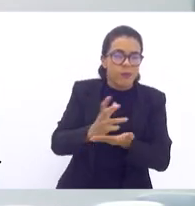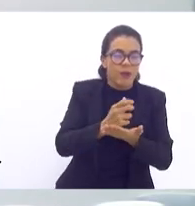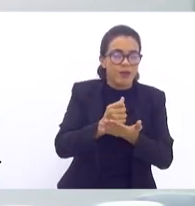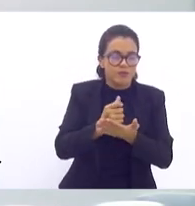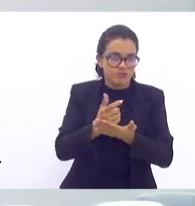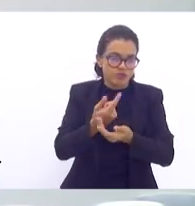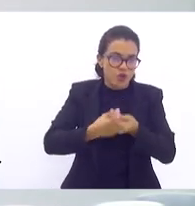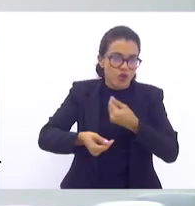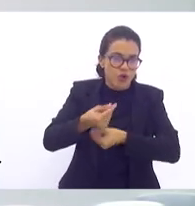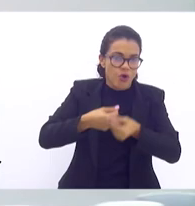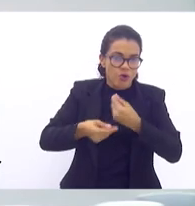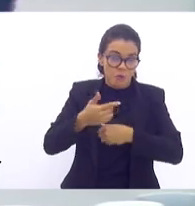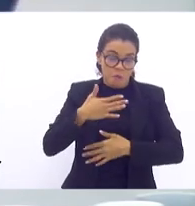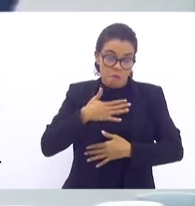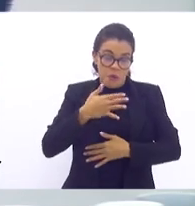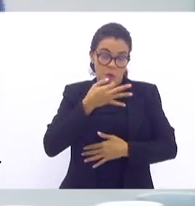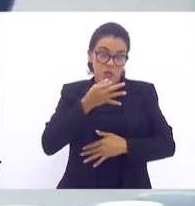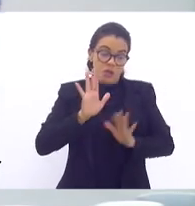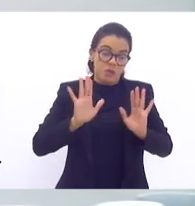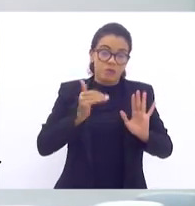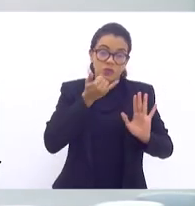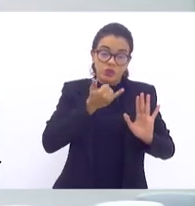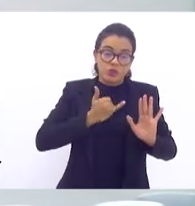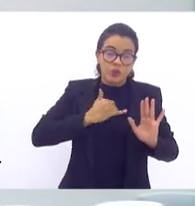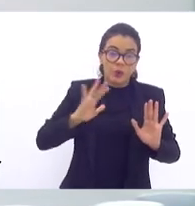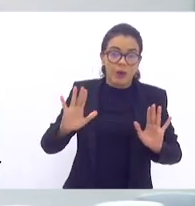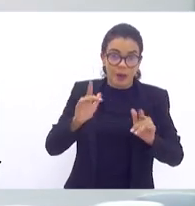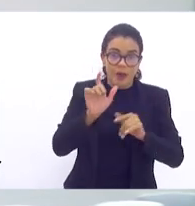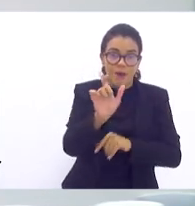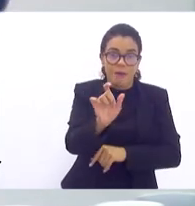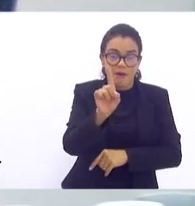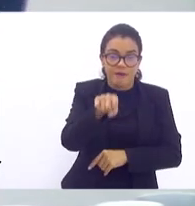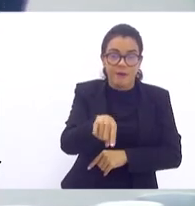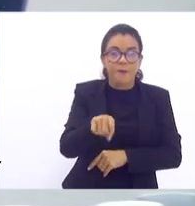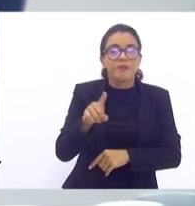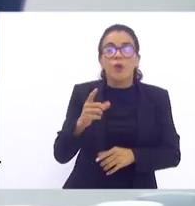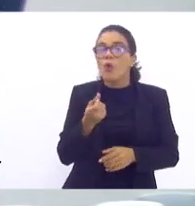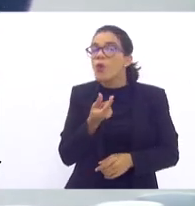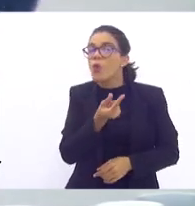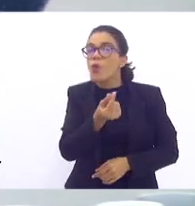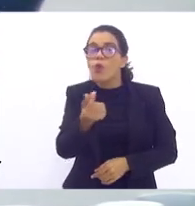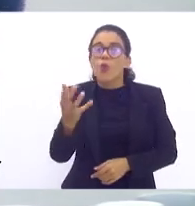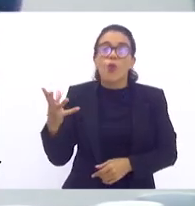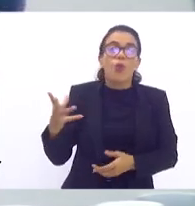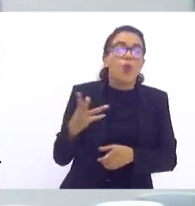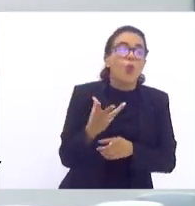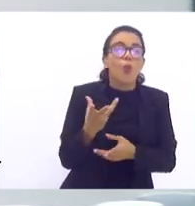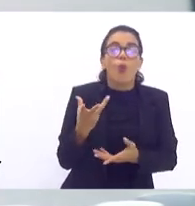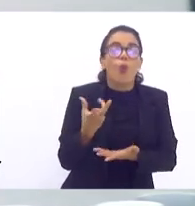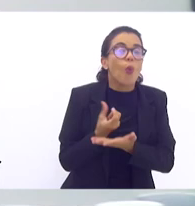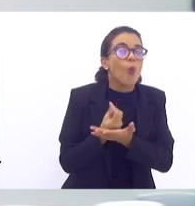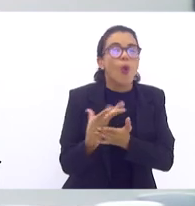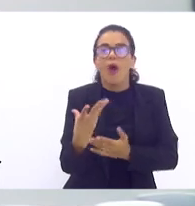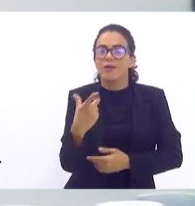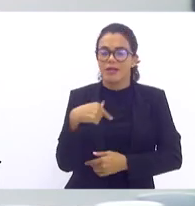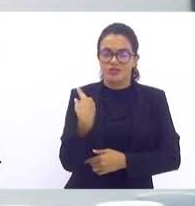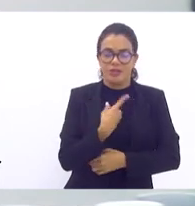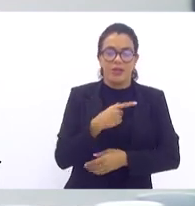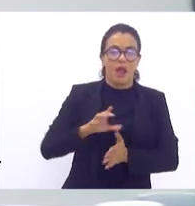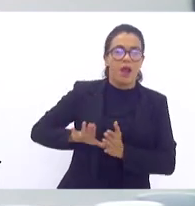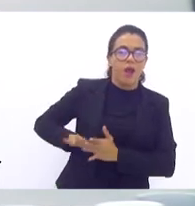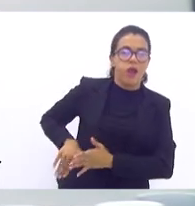dívidas quanto que na minha opinião desculpa a palavra mas eu acho que a palavra é essa quanto que nós devemos estar sendo roubados né